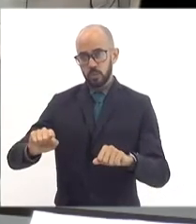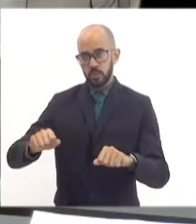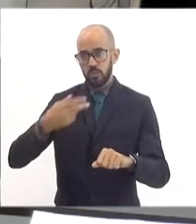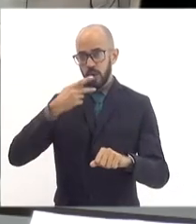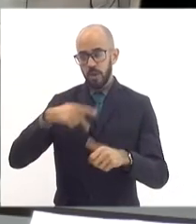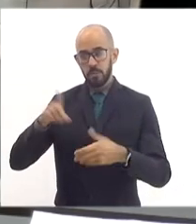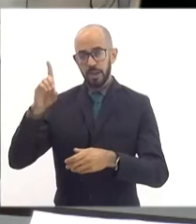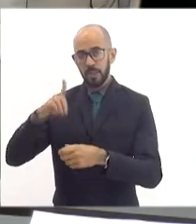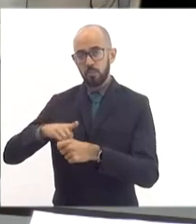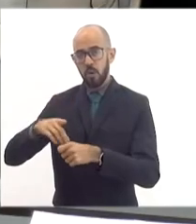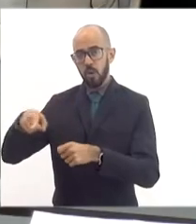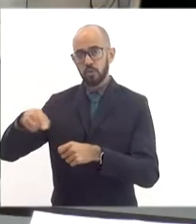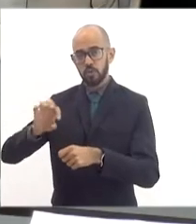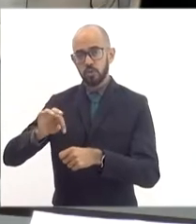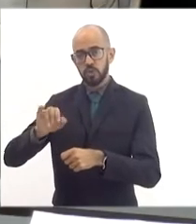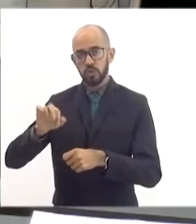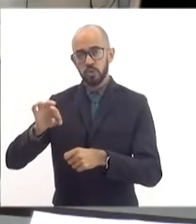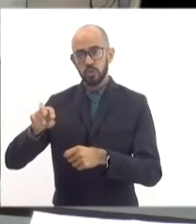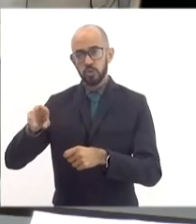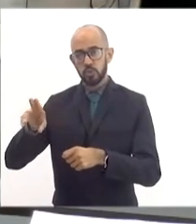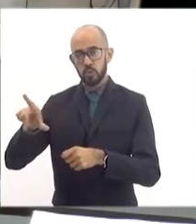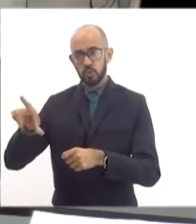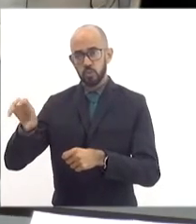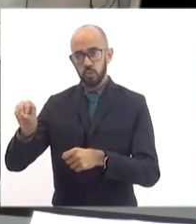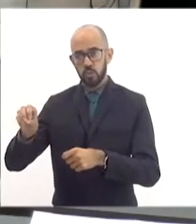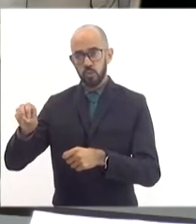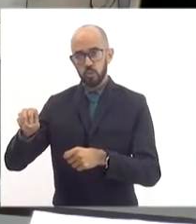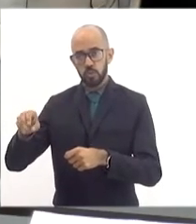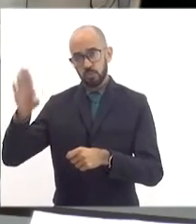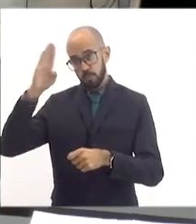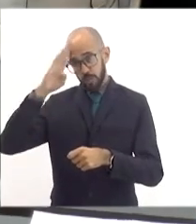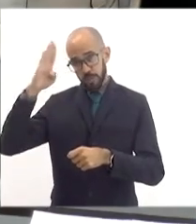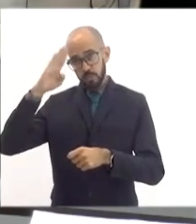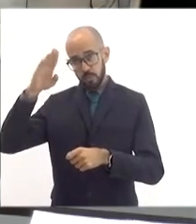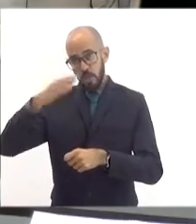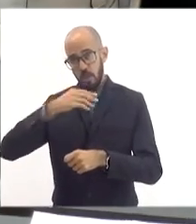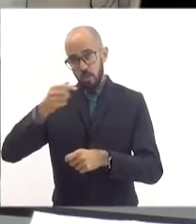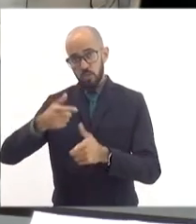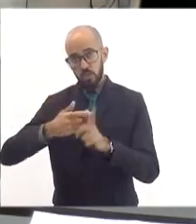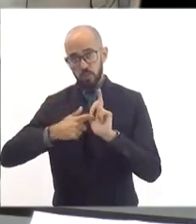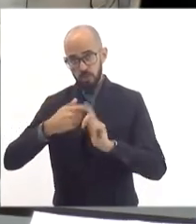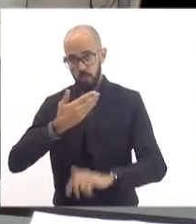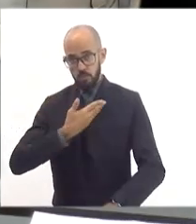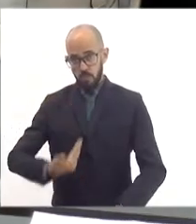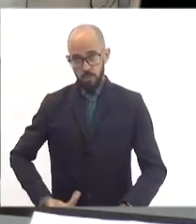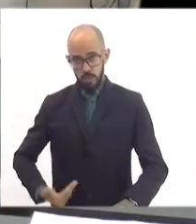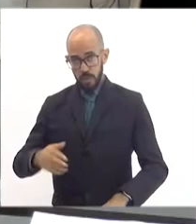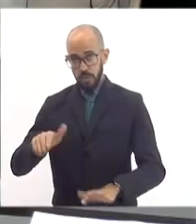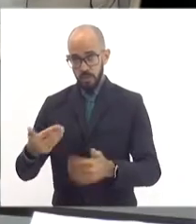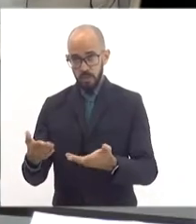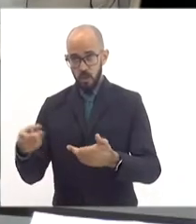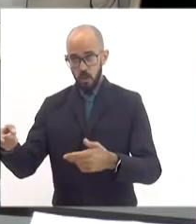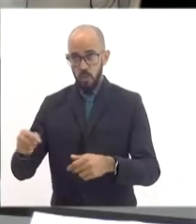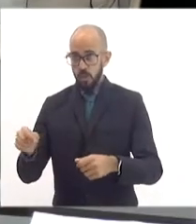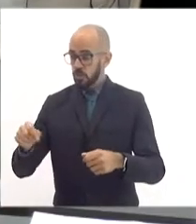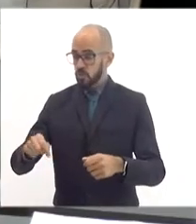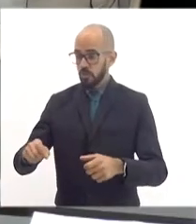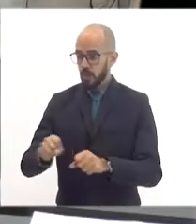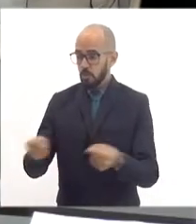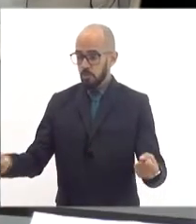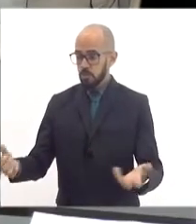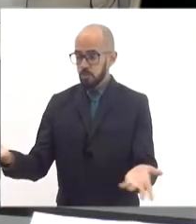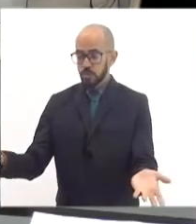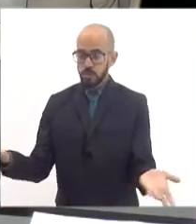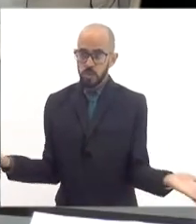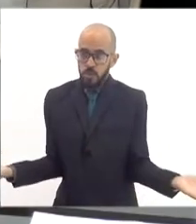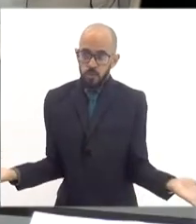de longo prazo, preferencialmente títulos públicos. Então, operacionalmente, se torna quase que inviável. Né? Não.